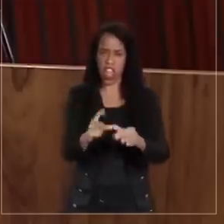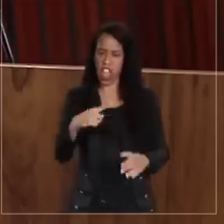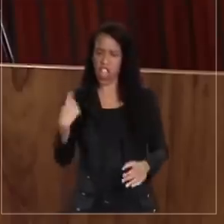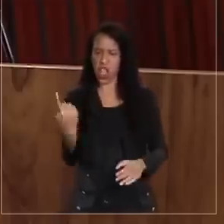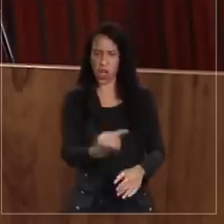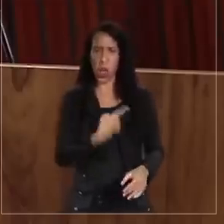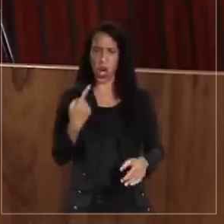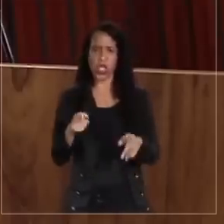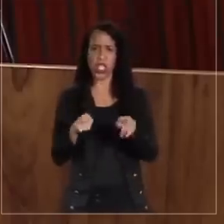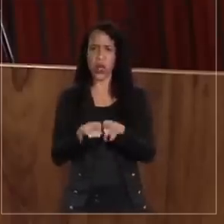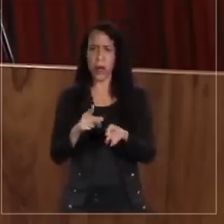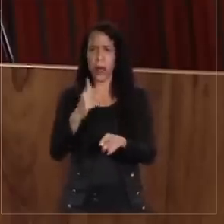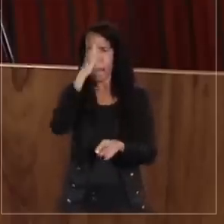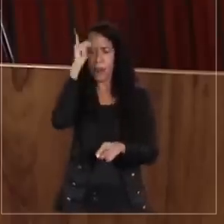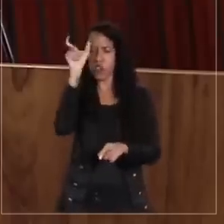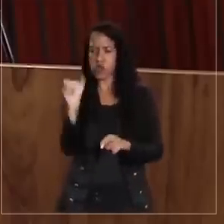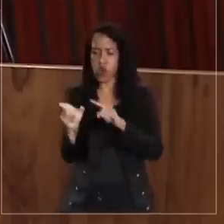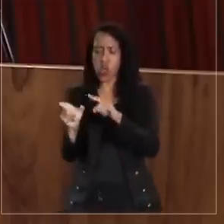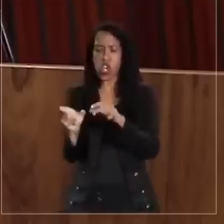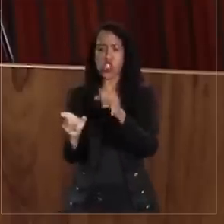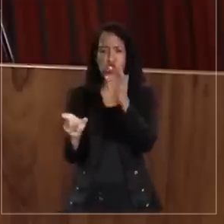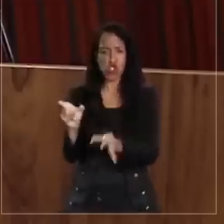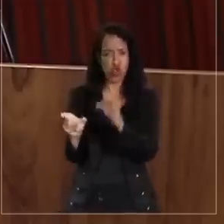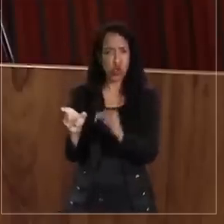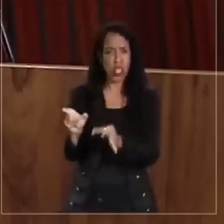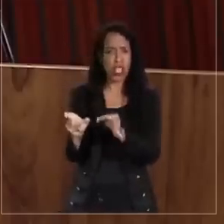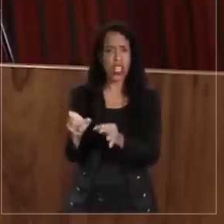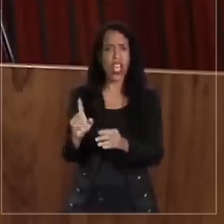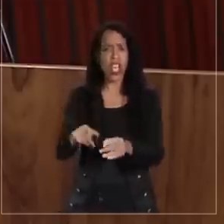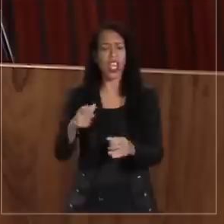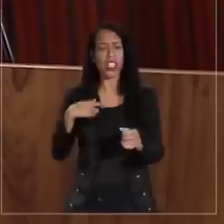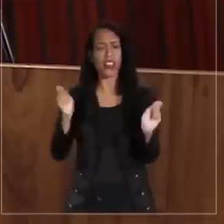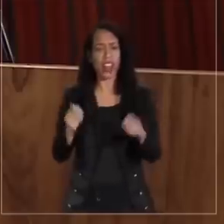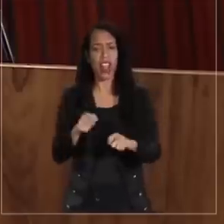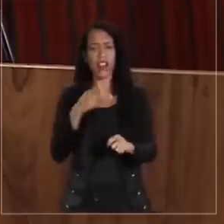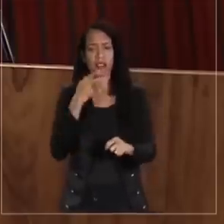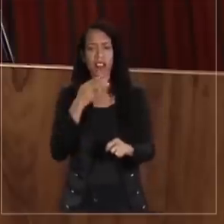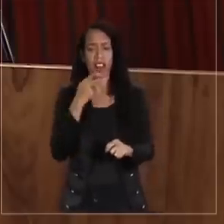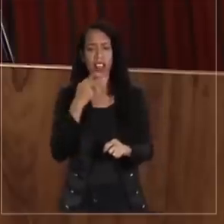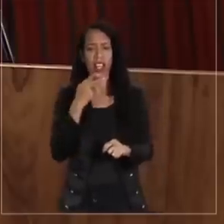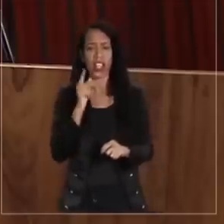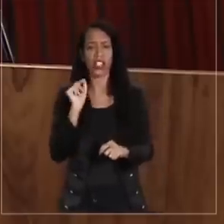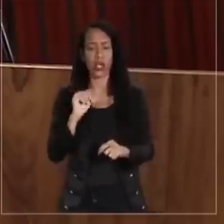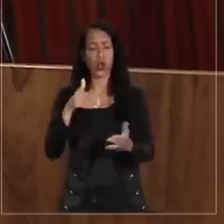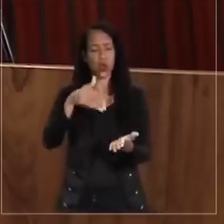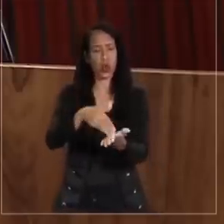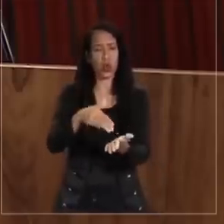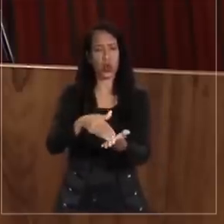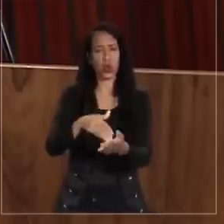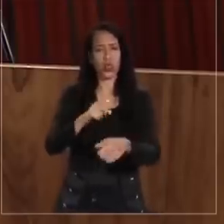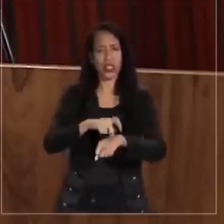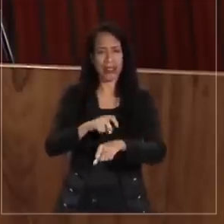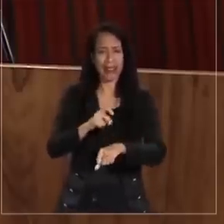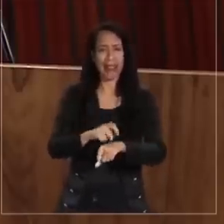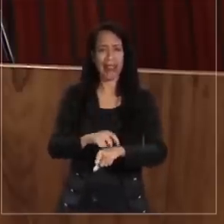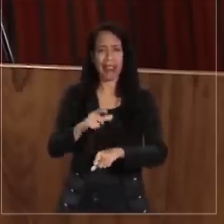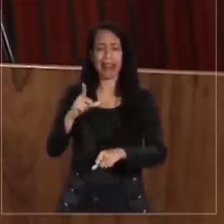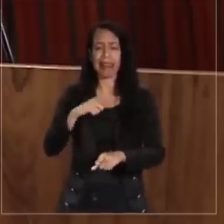juízes, ou a todo servidor público, acontece. E aí eu posso falar de cátedra, porque nos últimos tempos nós temos